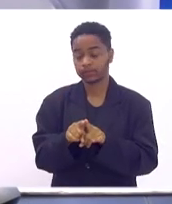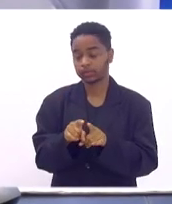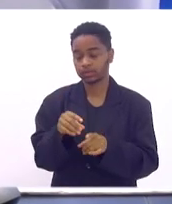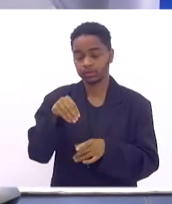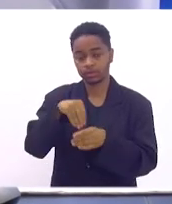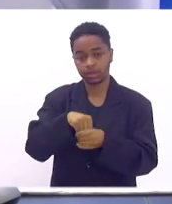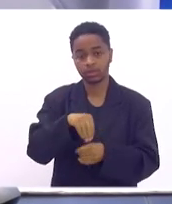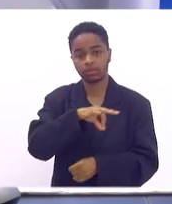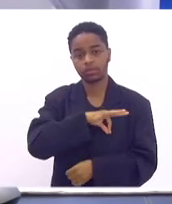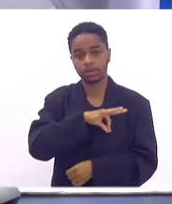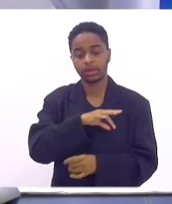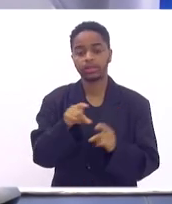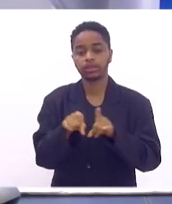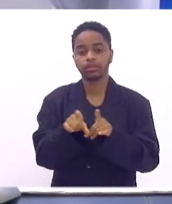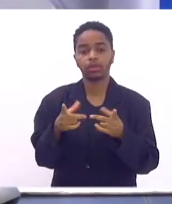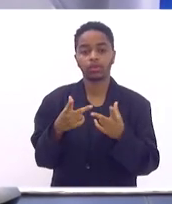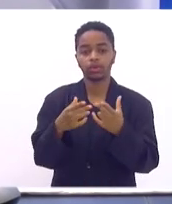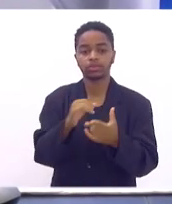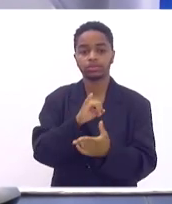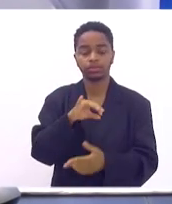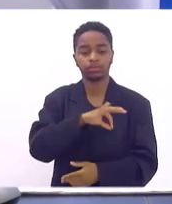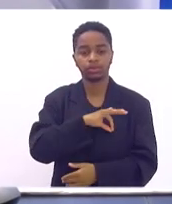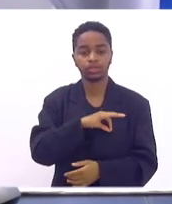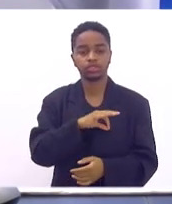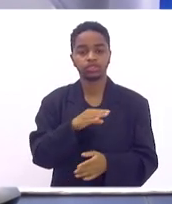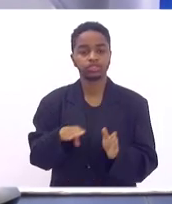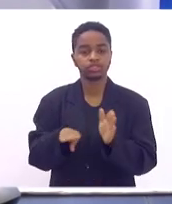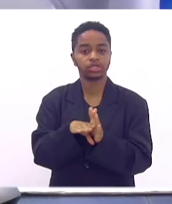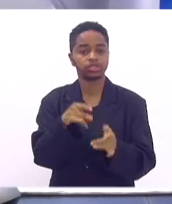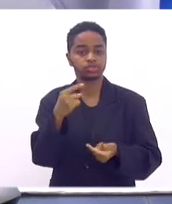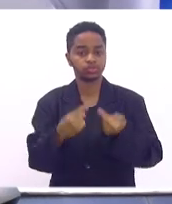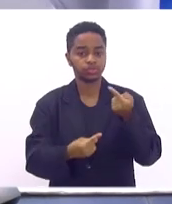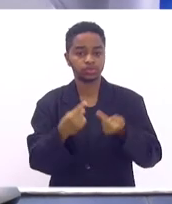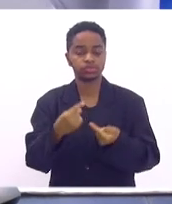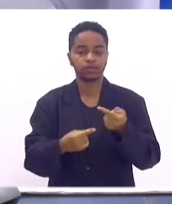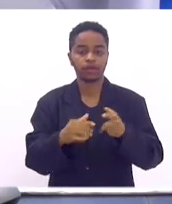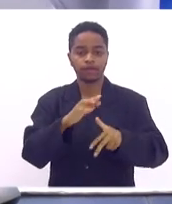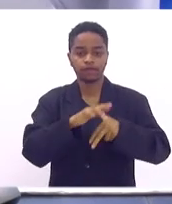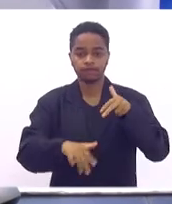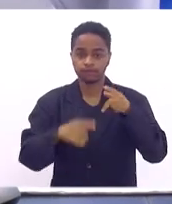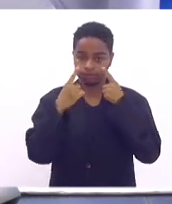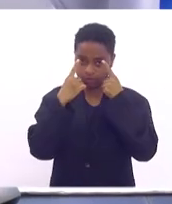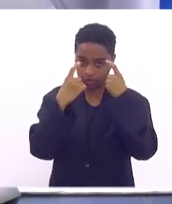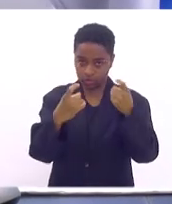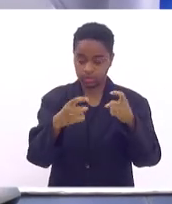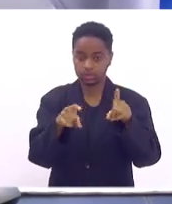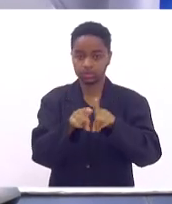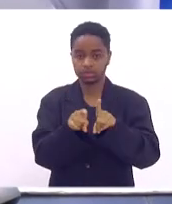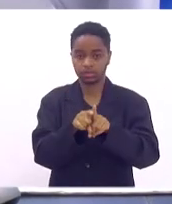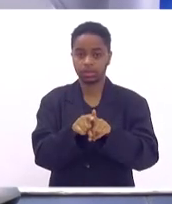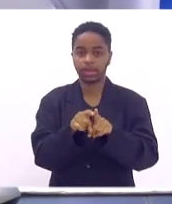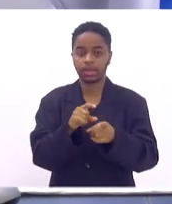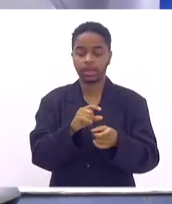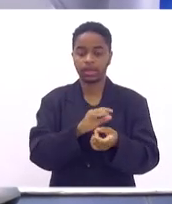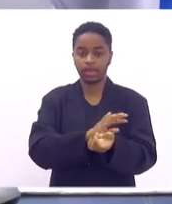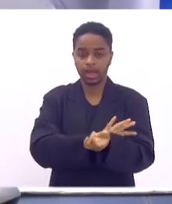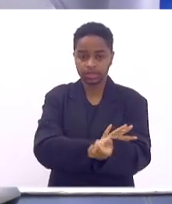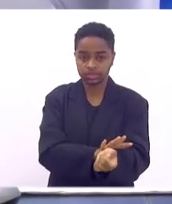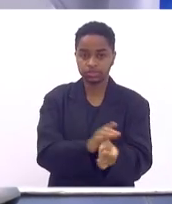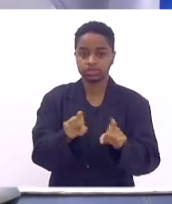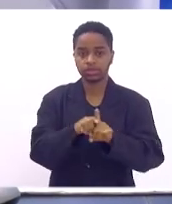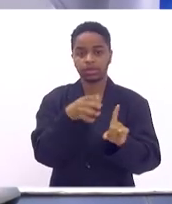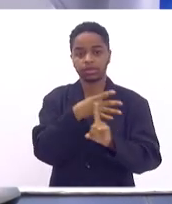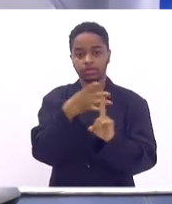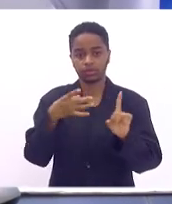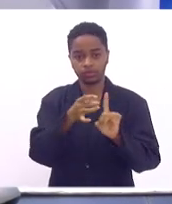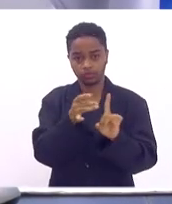gente vai lá, assim que o policial chega a discutir violência de gênero, racismo e LGBTfobia, a